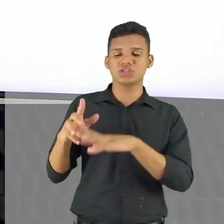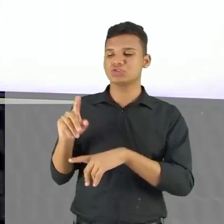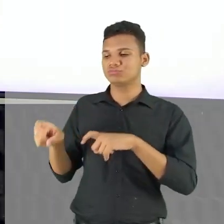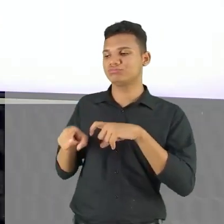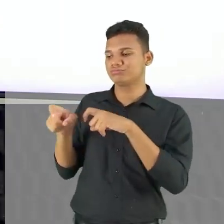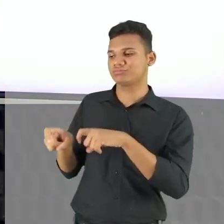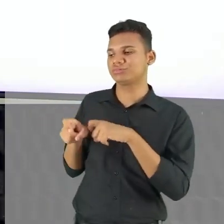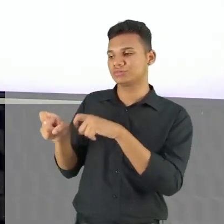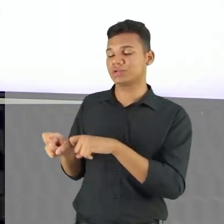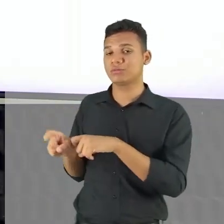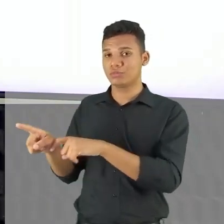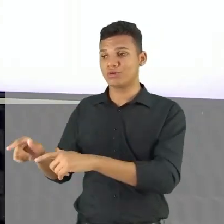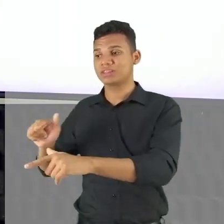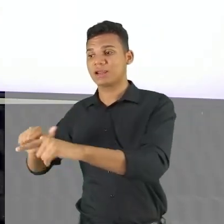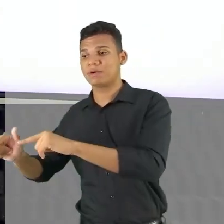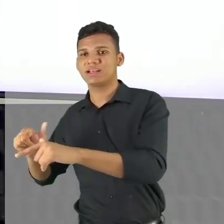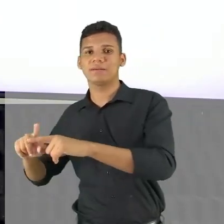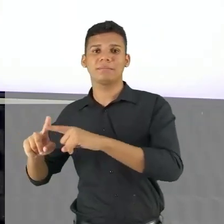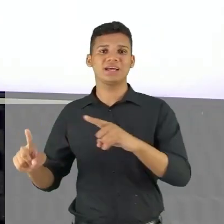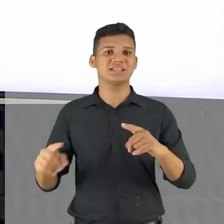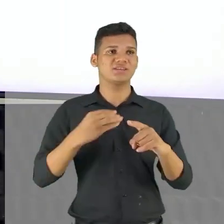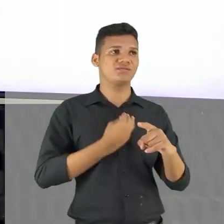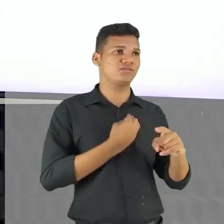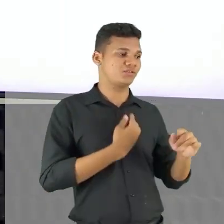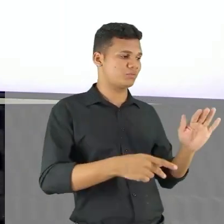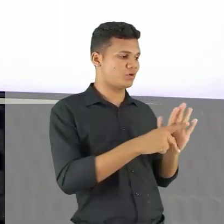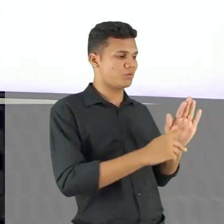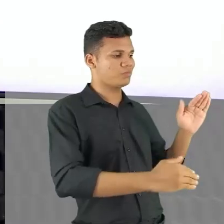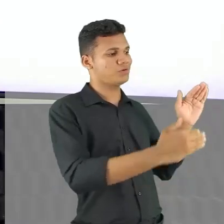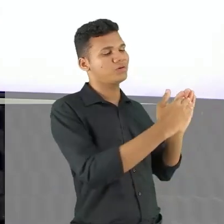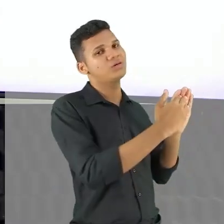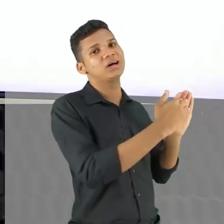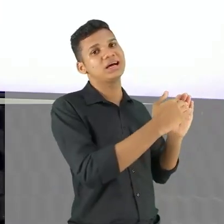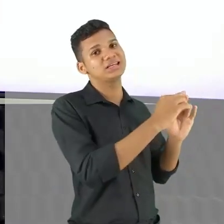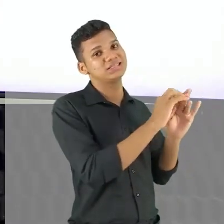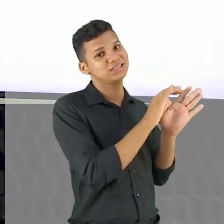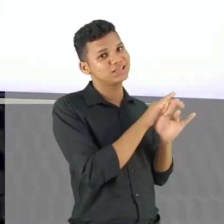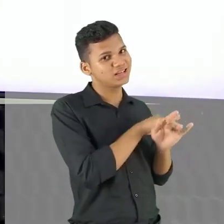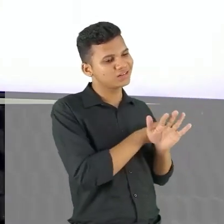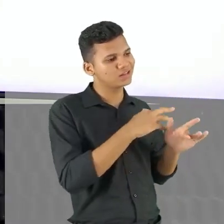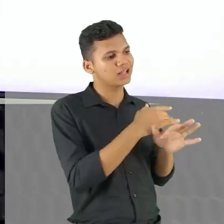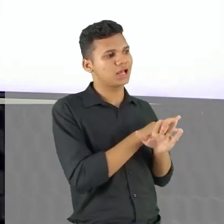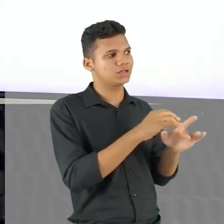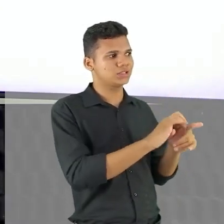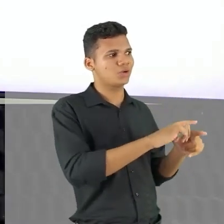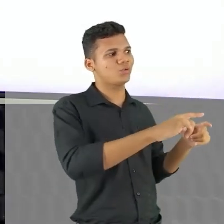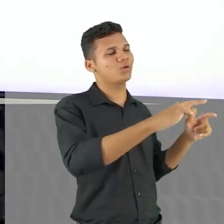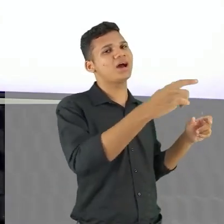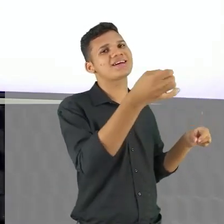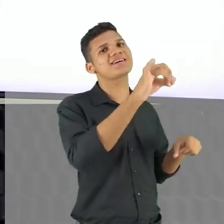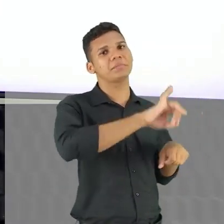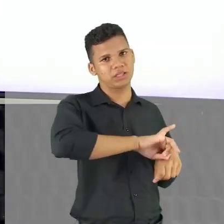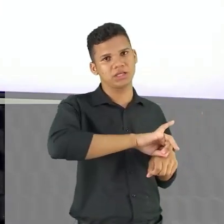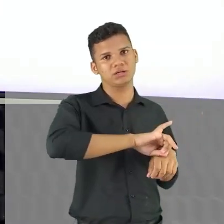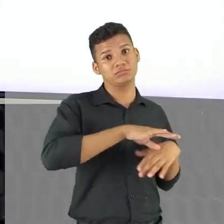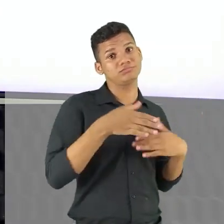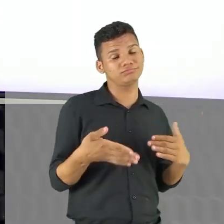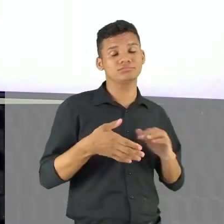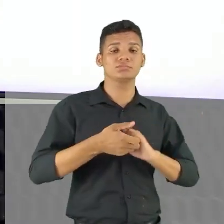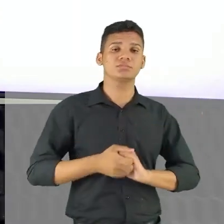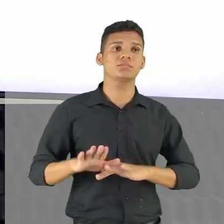Ela produz no campo, mas ela vive nas grandes cidades. E não é fruto da lei das terras. E